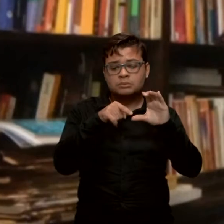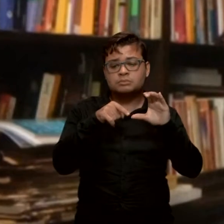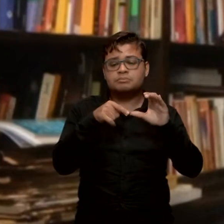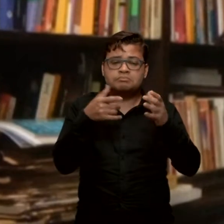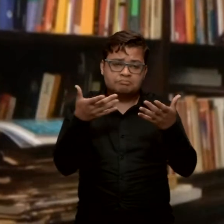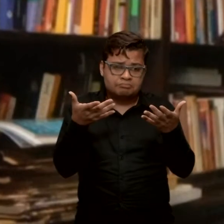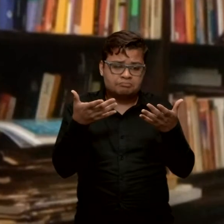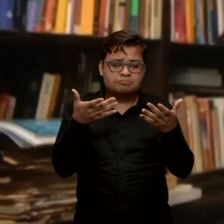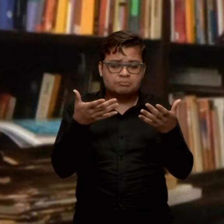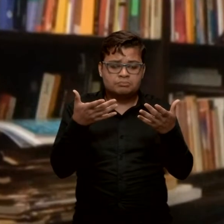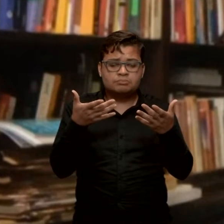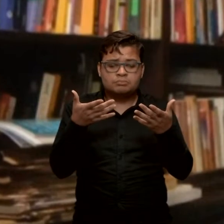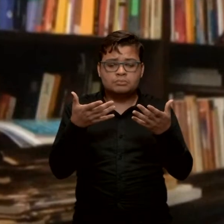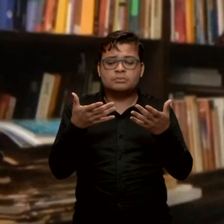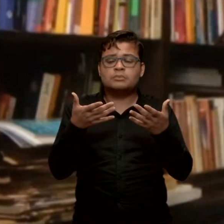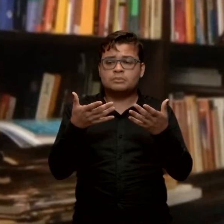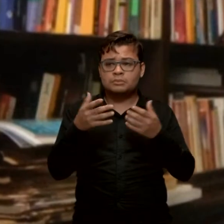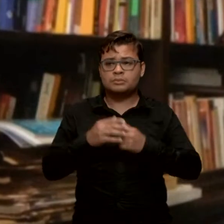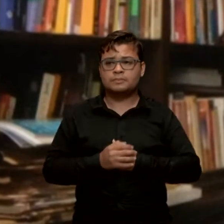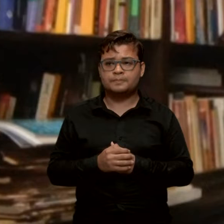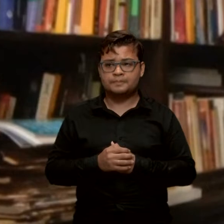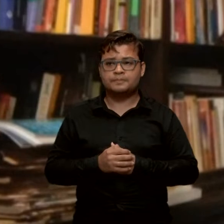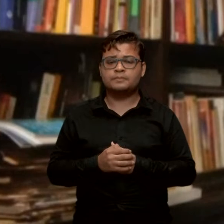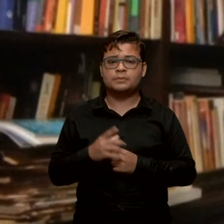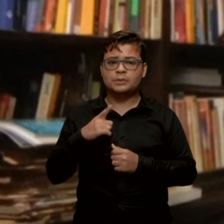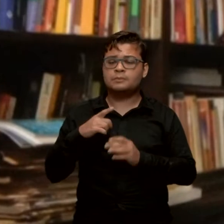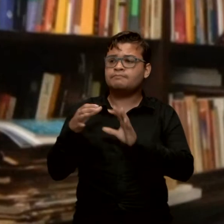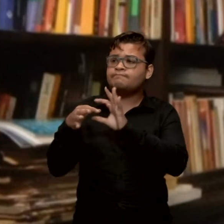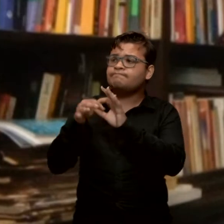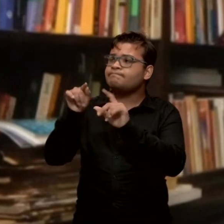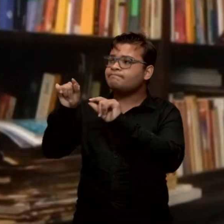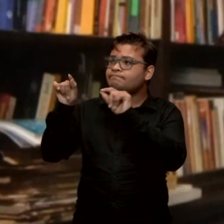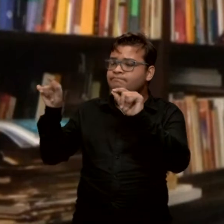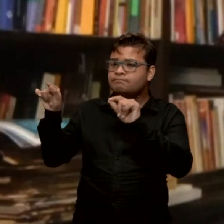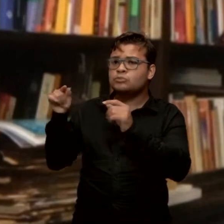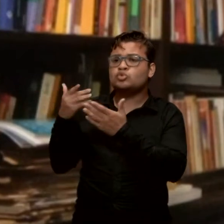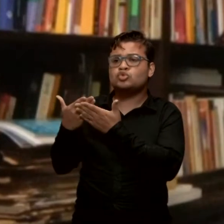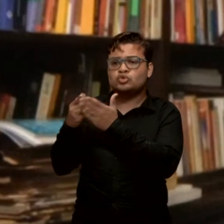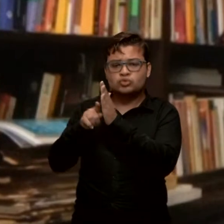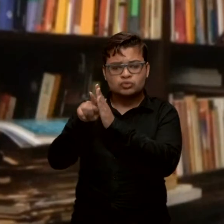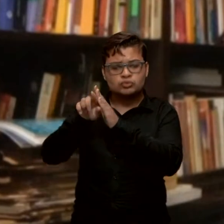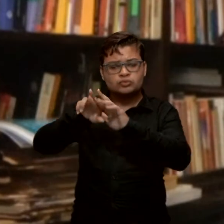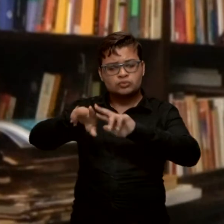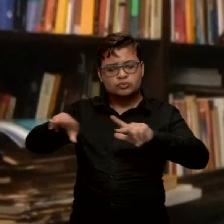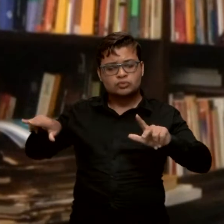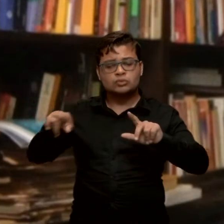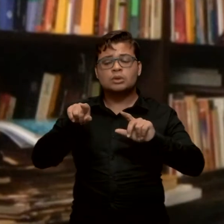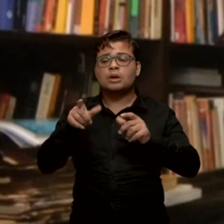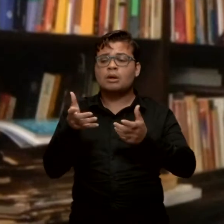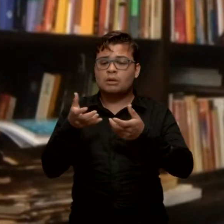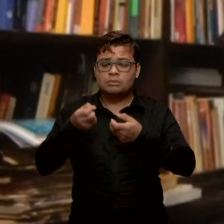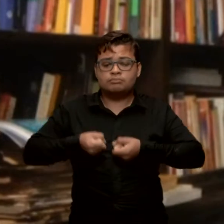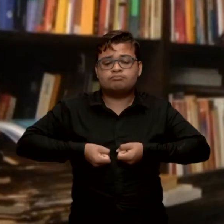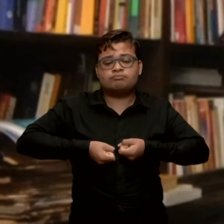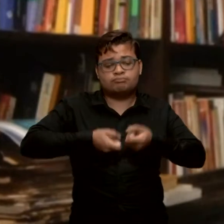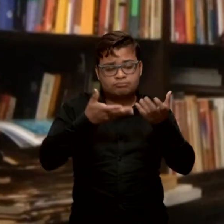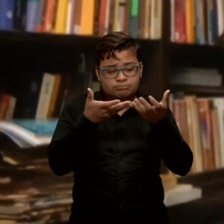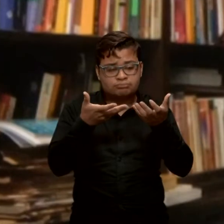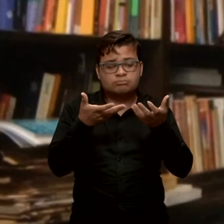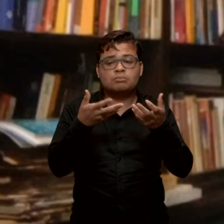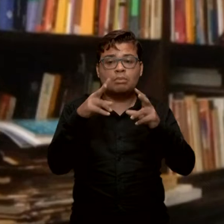com outros intelectuais, outros estudiosos e estudiosas, né, de uma expressão de cultura